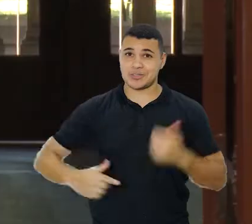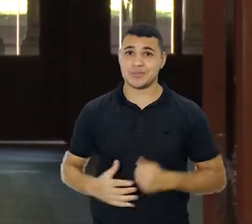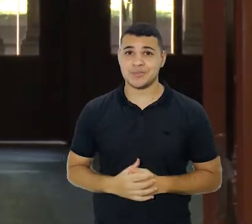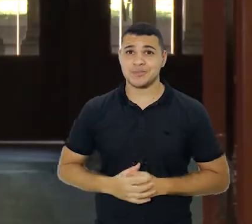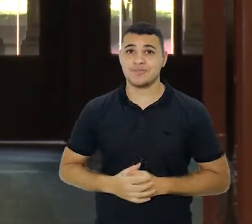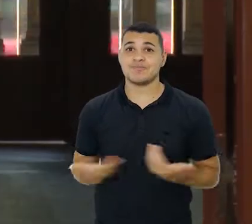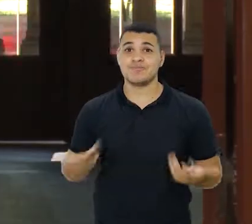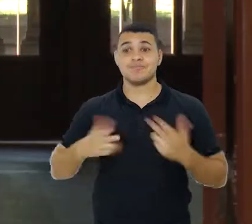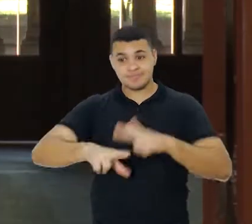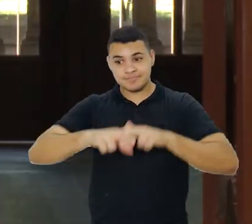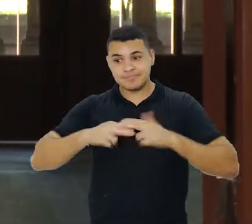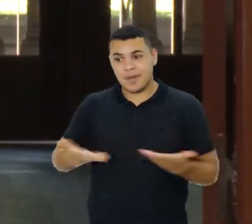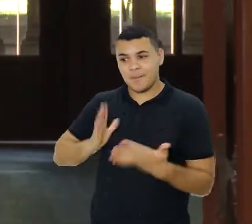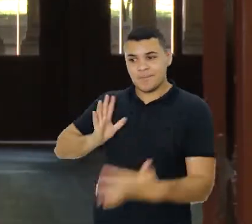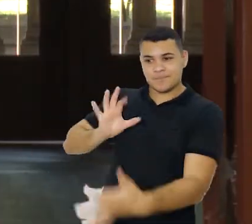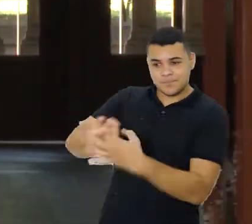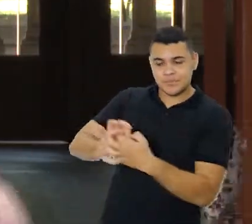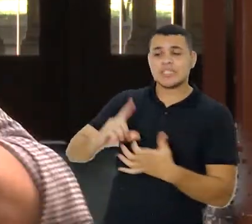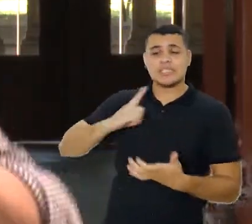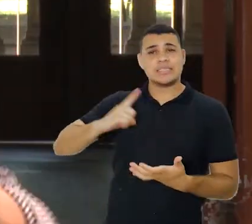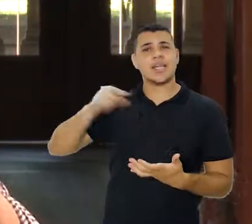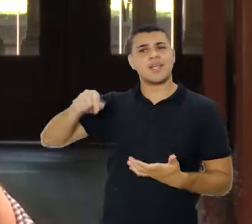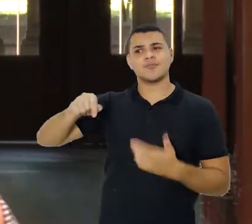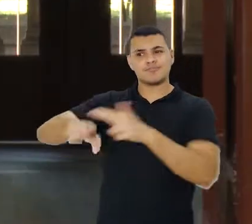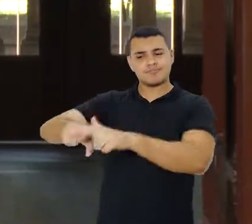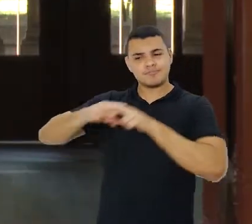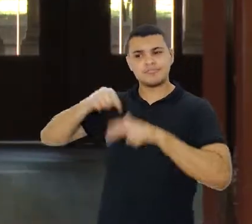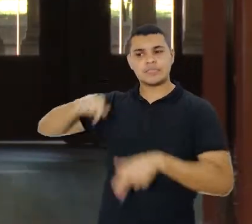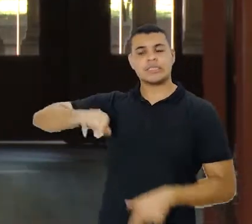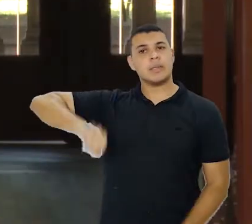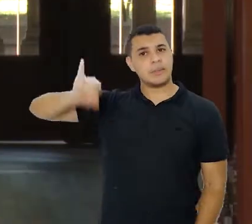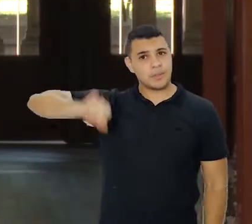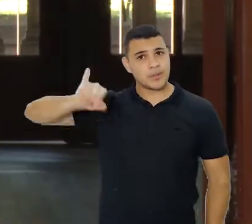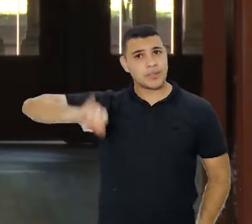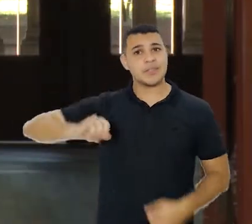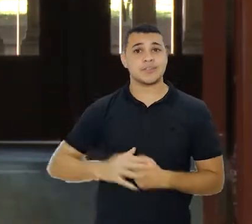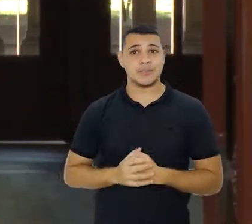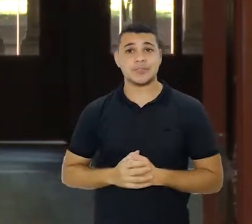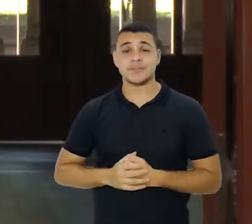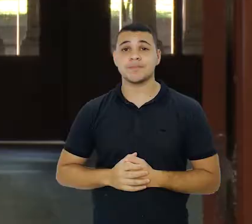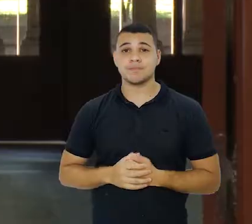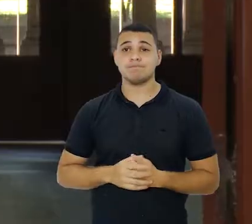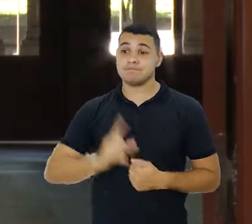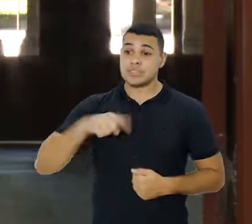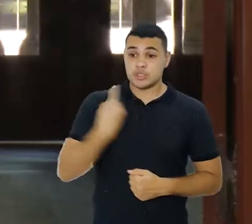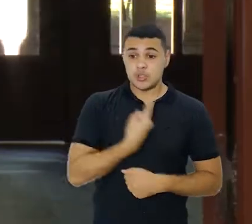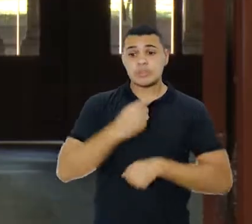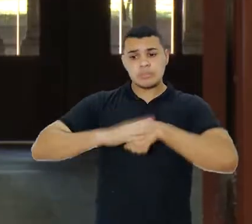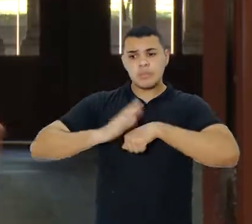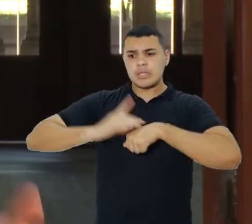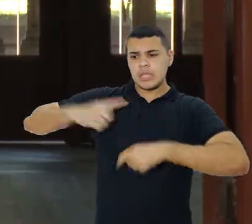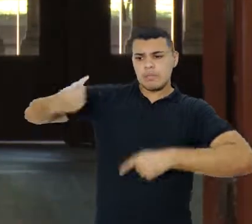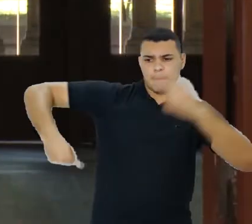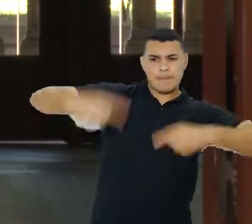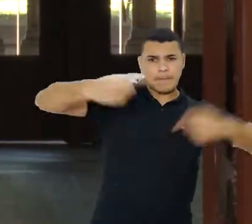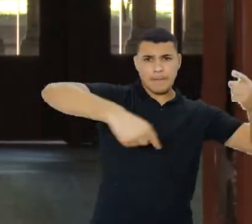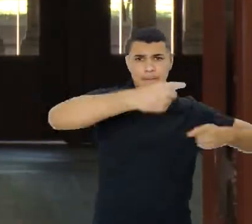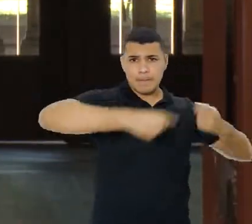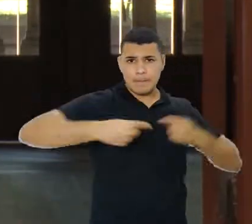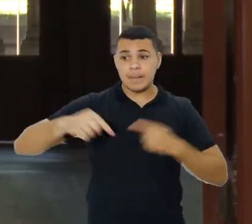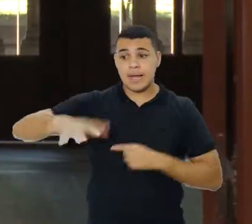Dito isso, ou considerando essa definição, vem aí uma questão importante, né, que é uma